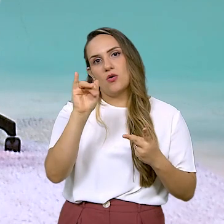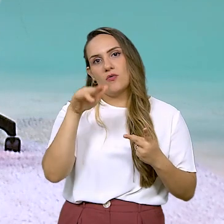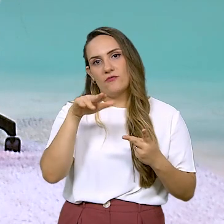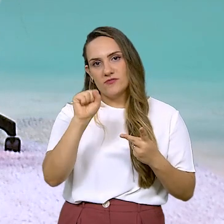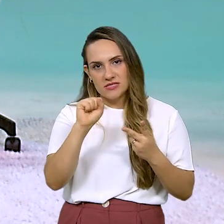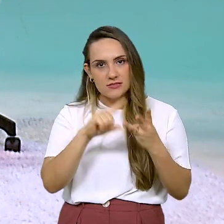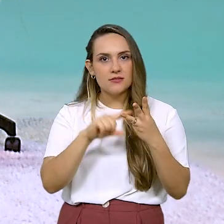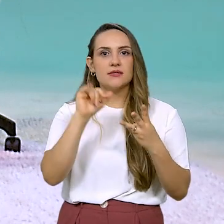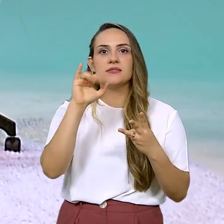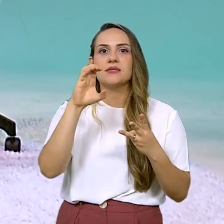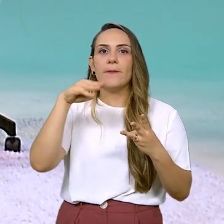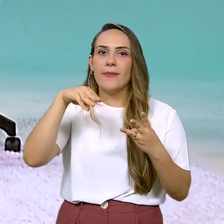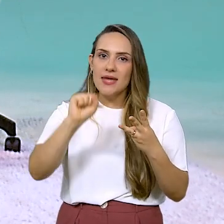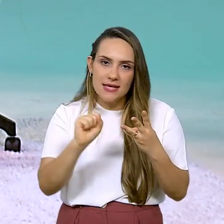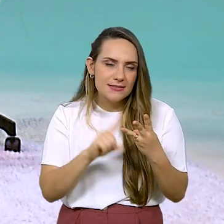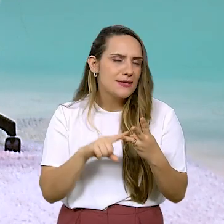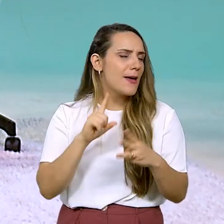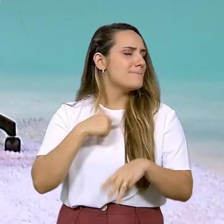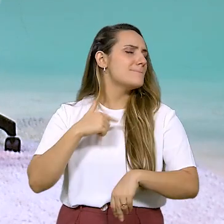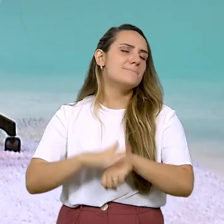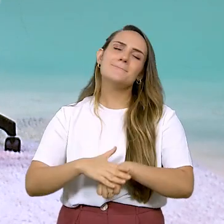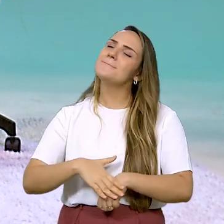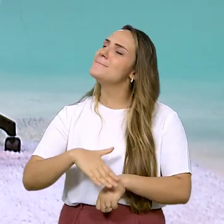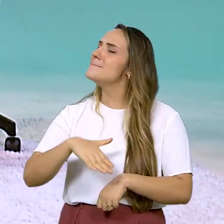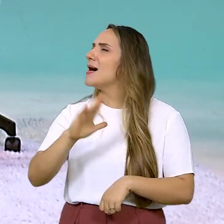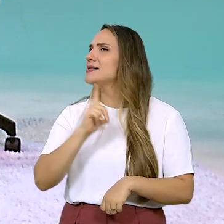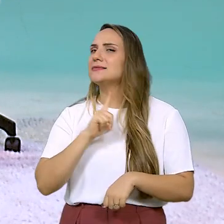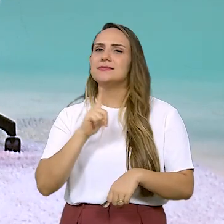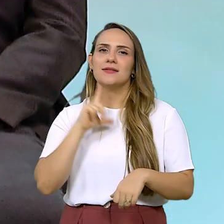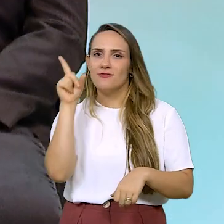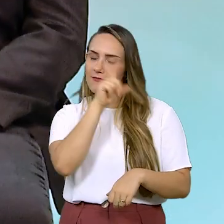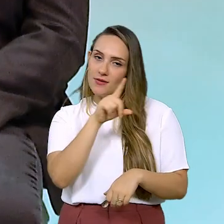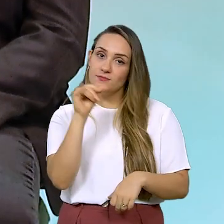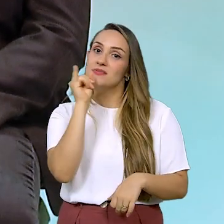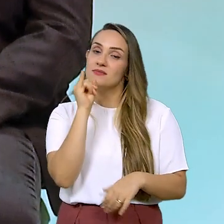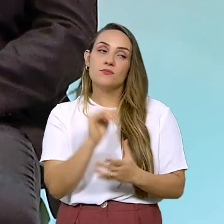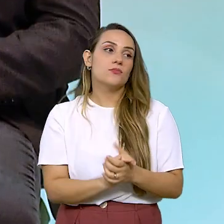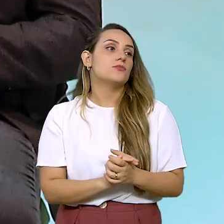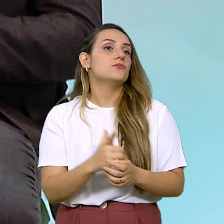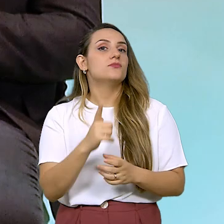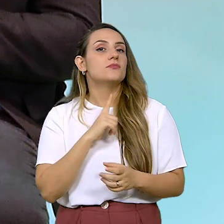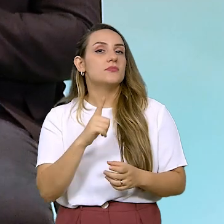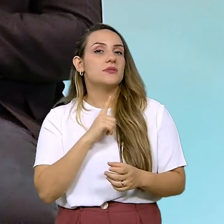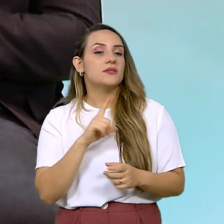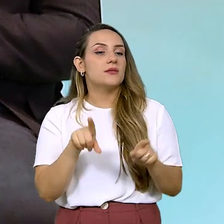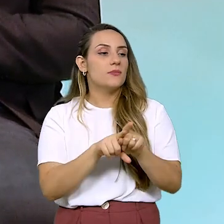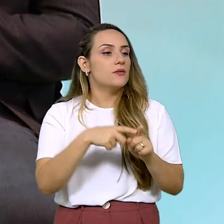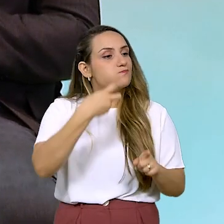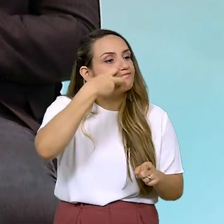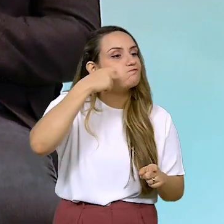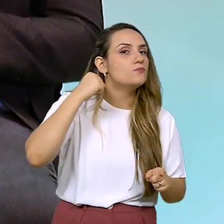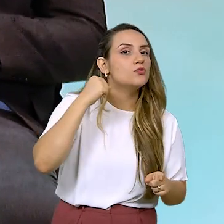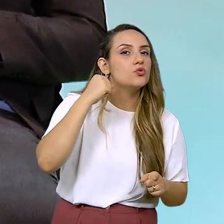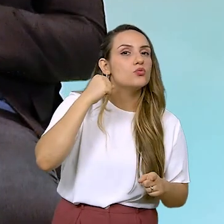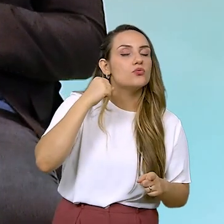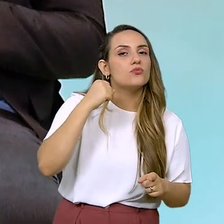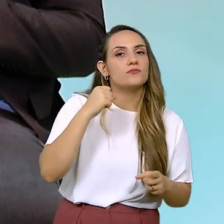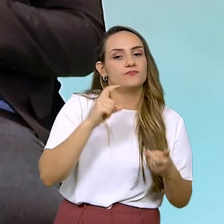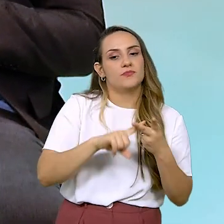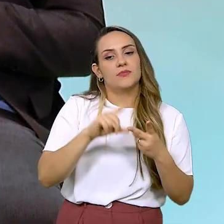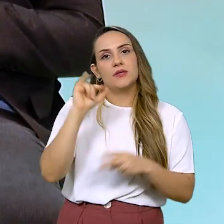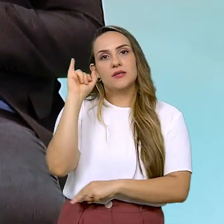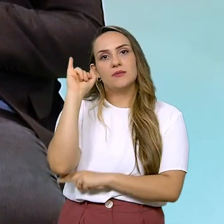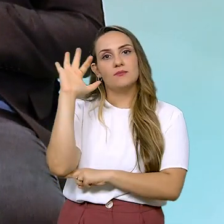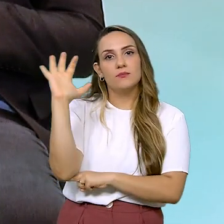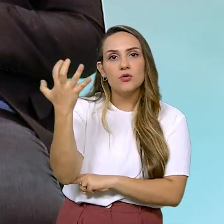ICMS substituição tributária são os que são os mais comuns. Porém, nós também temos a contribuição social de lucro líquido, nós temos o